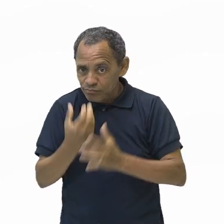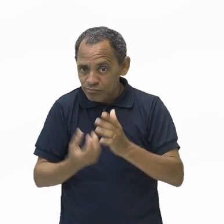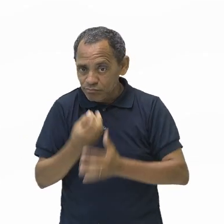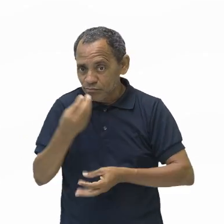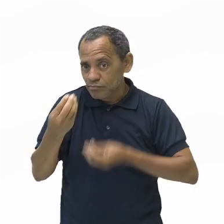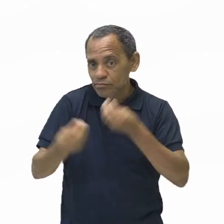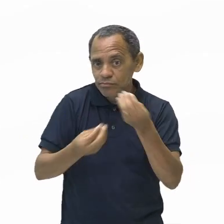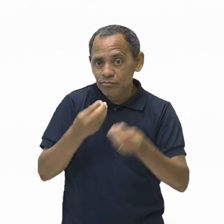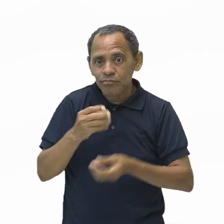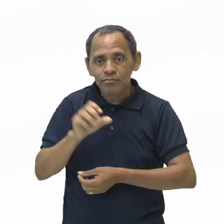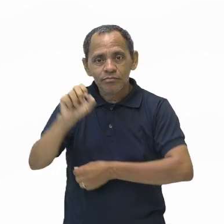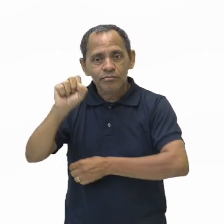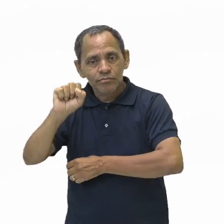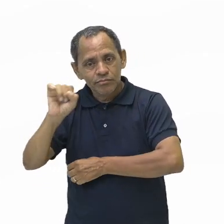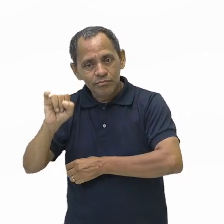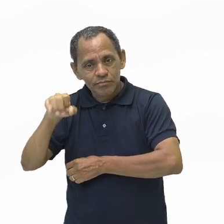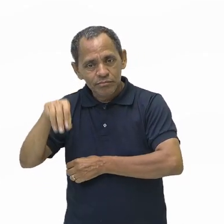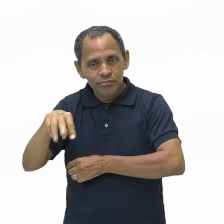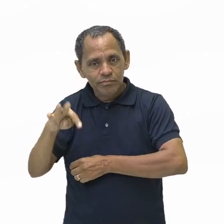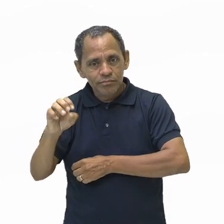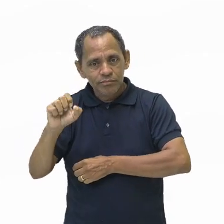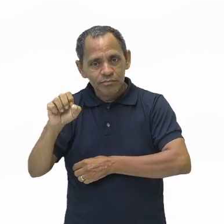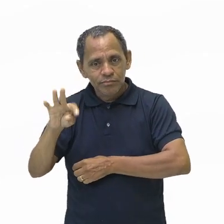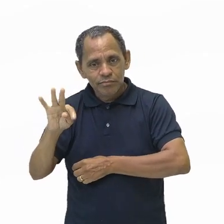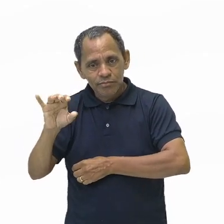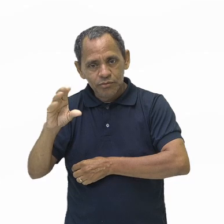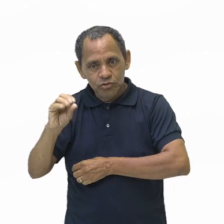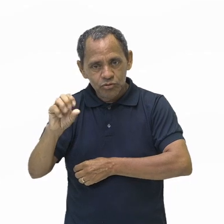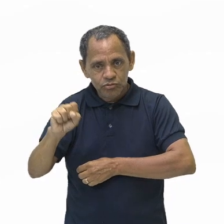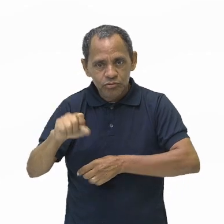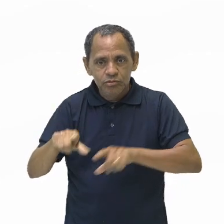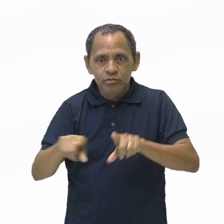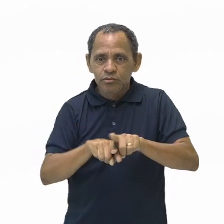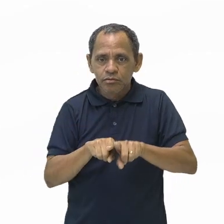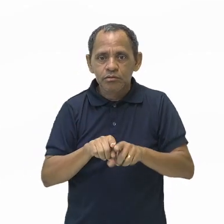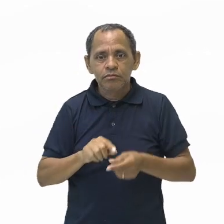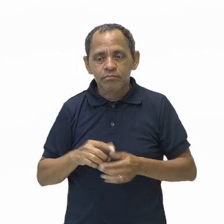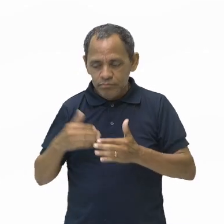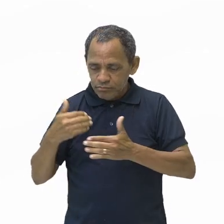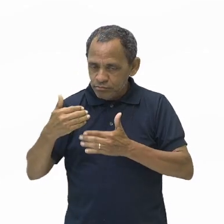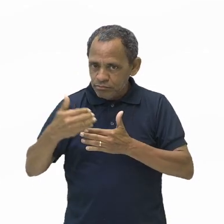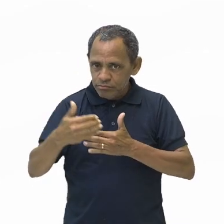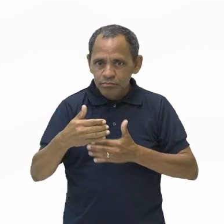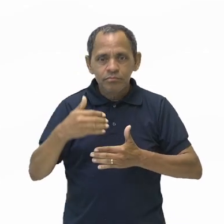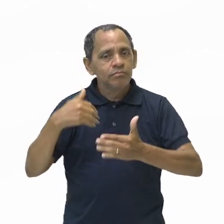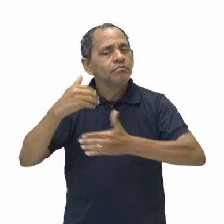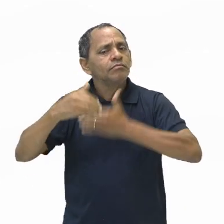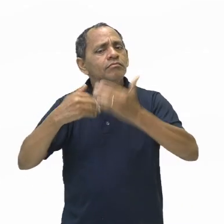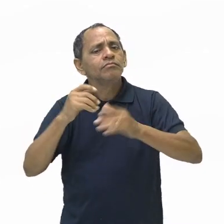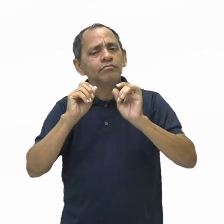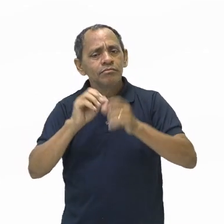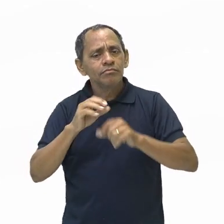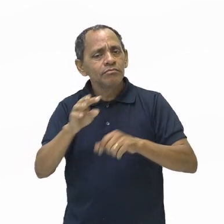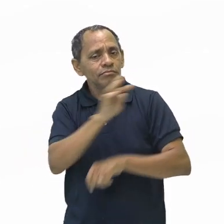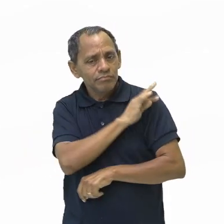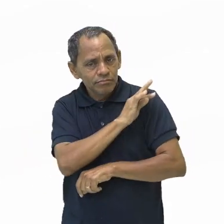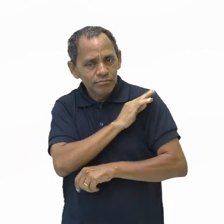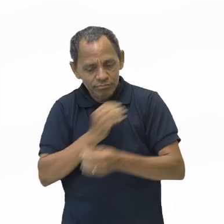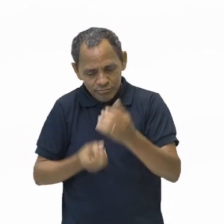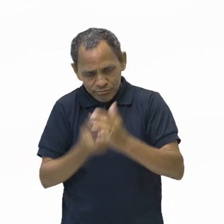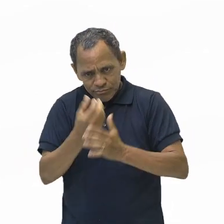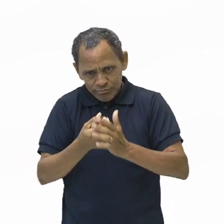forma sintética. Então, ao longo do tempo, foi desenvolvido técnicas para produzir estes